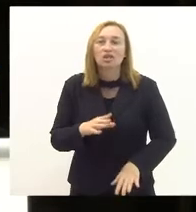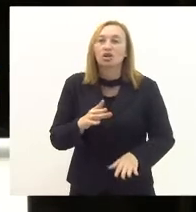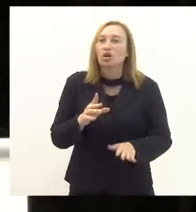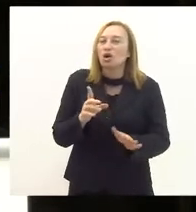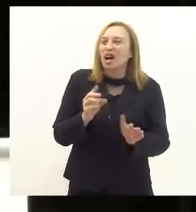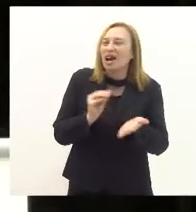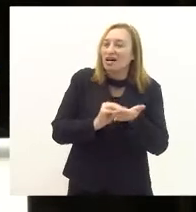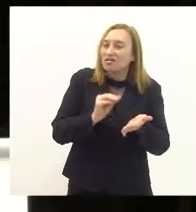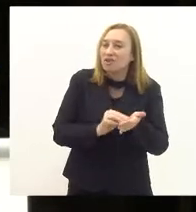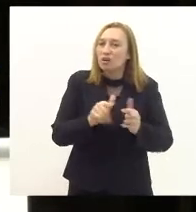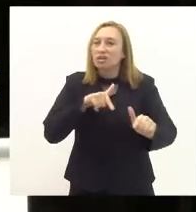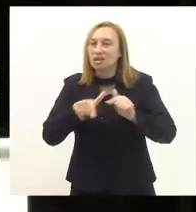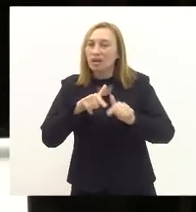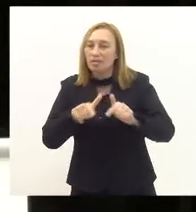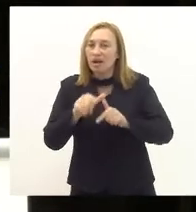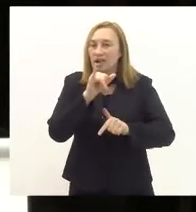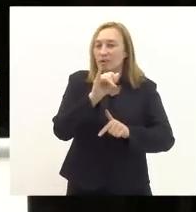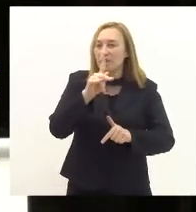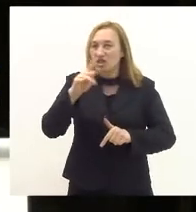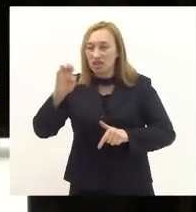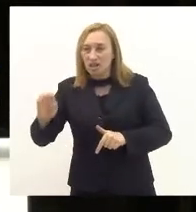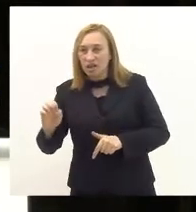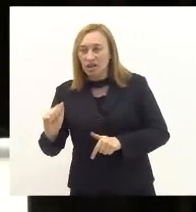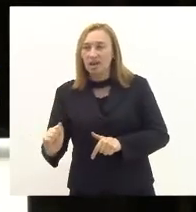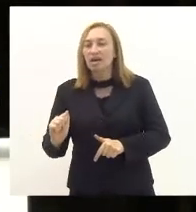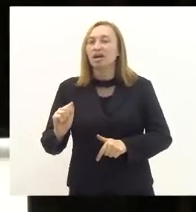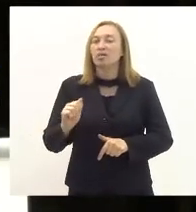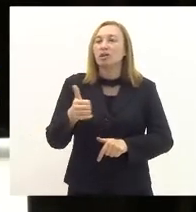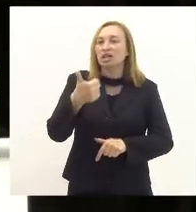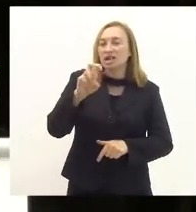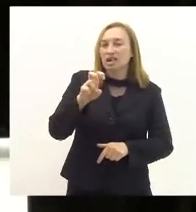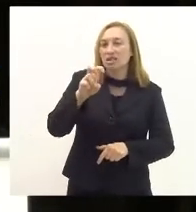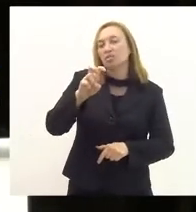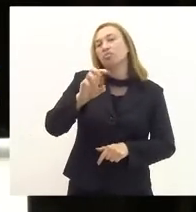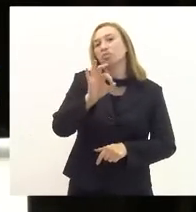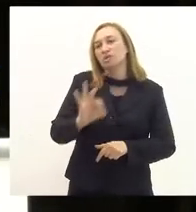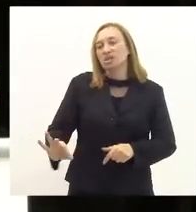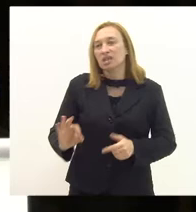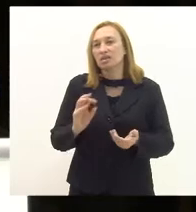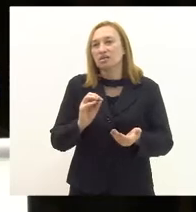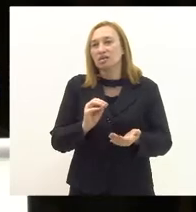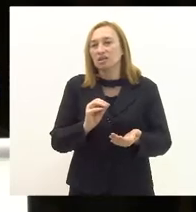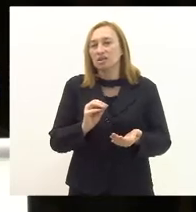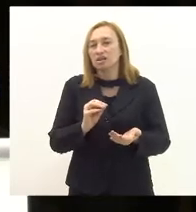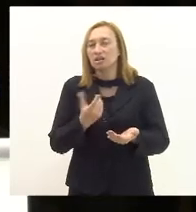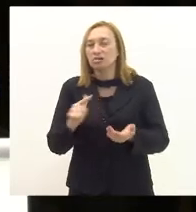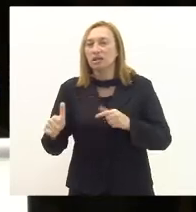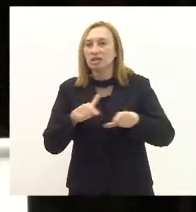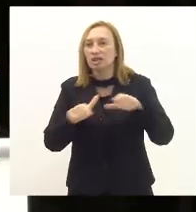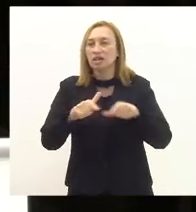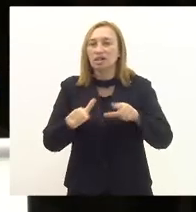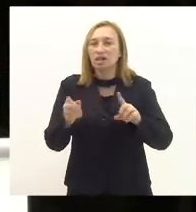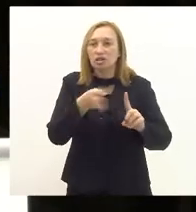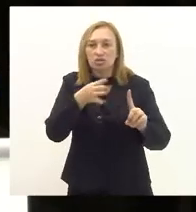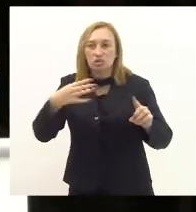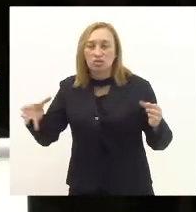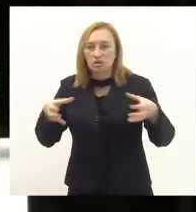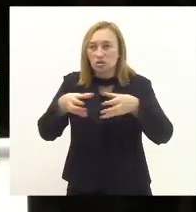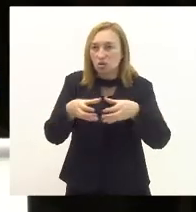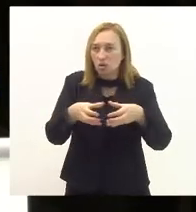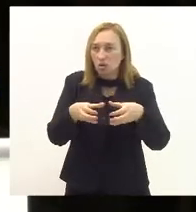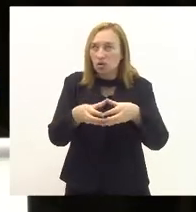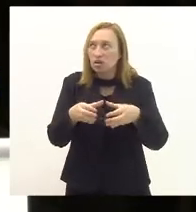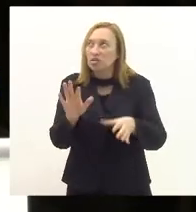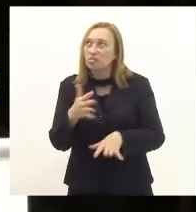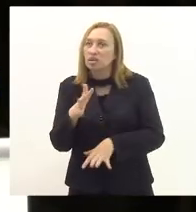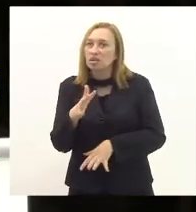desemprego, IBGE aponta 15% desempregado no Brasil, na comunidade LGB, nós temos em